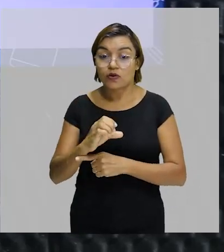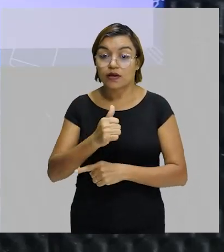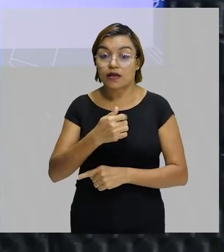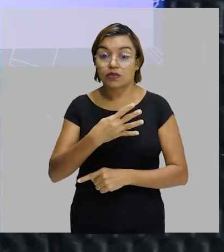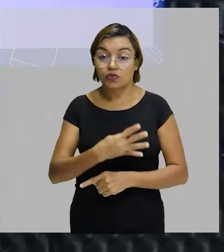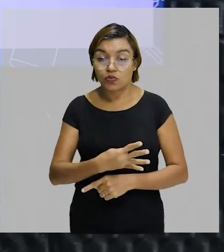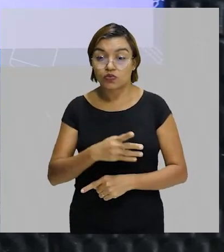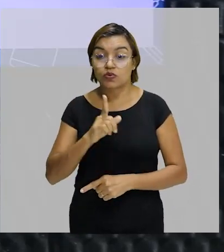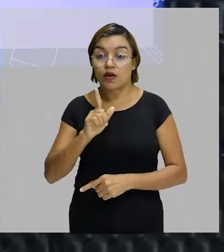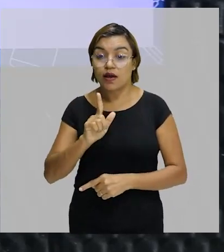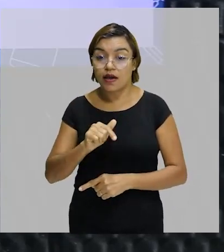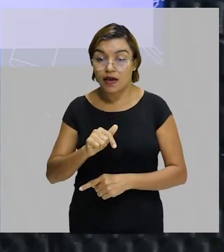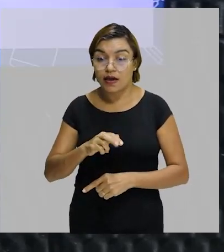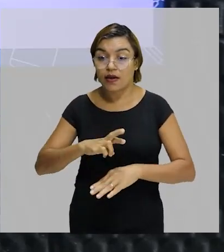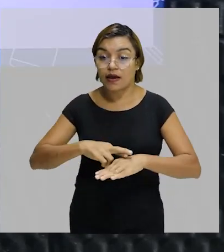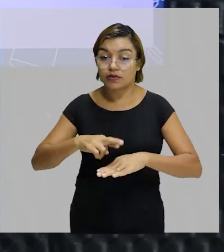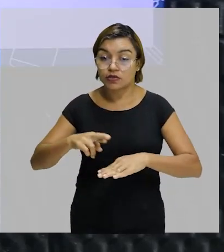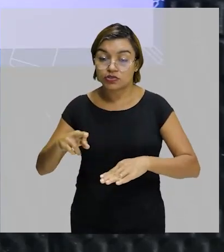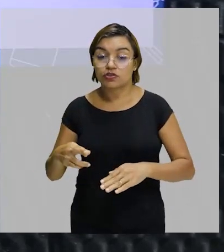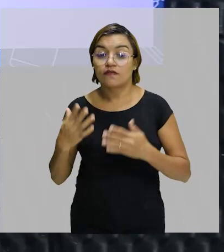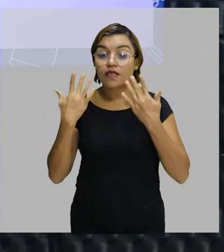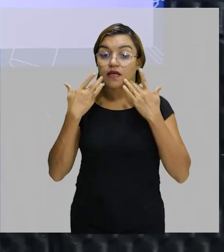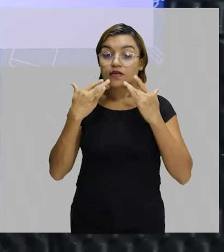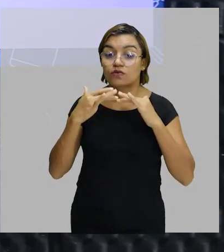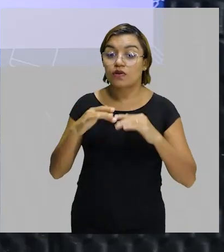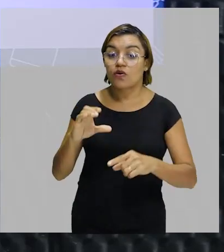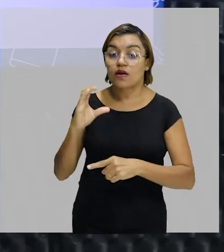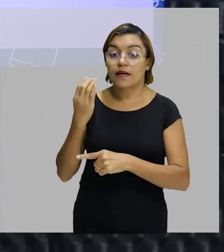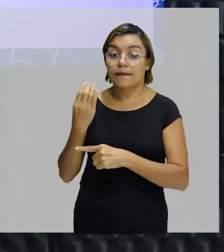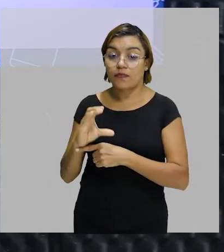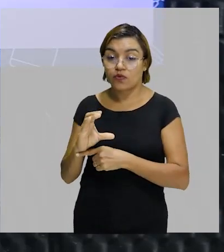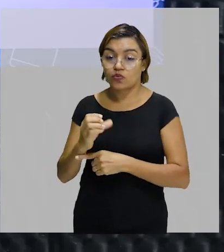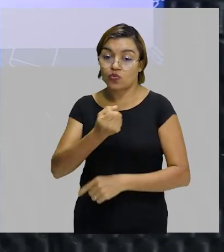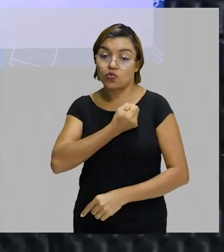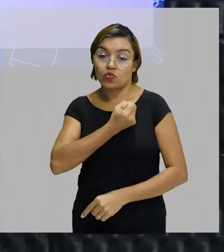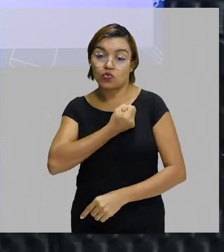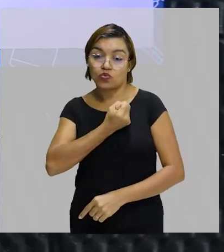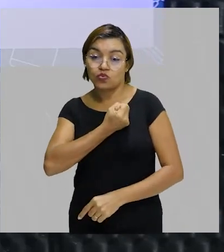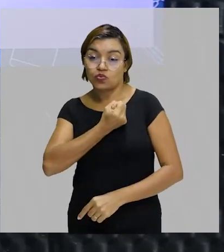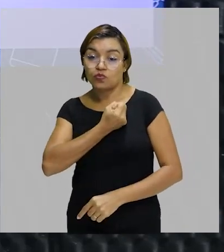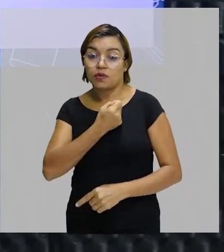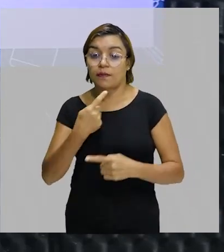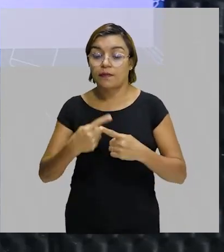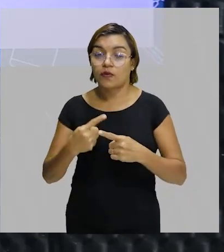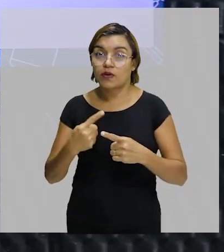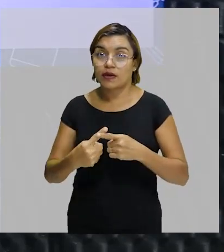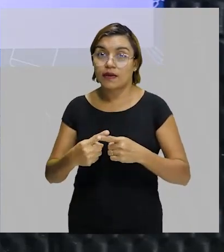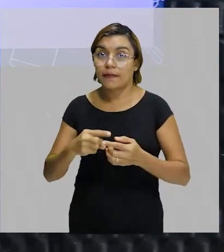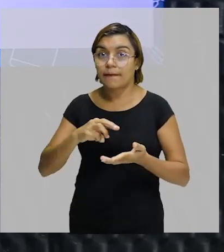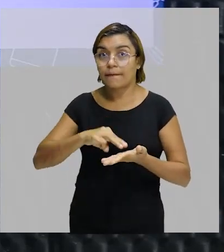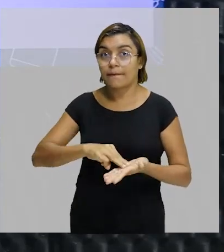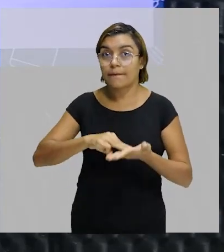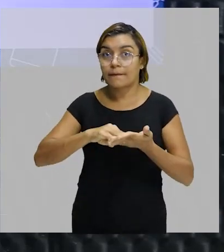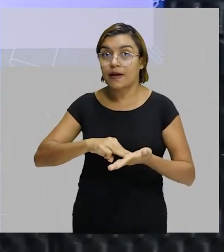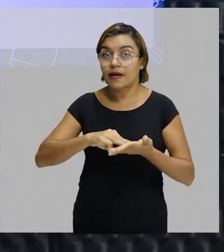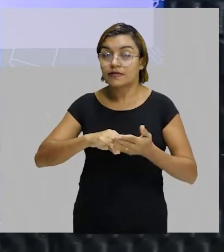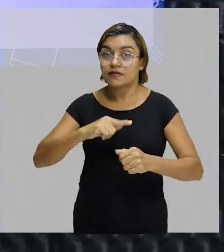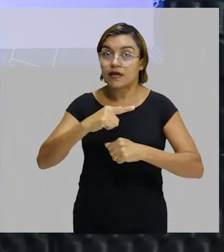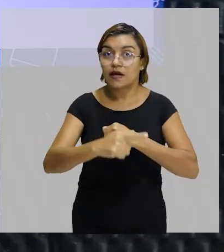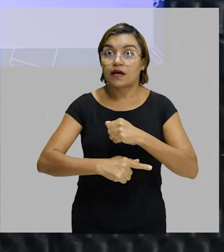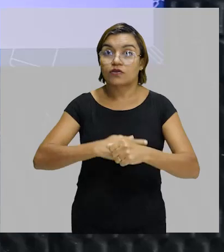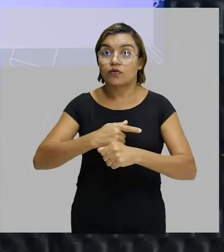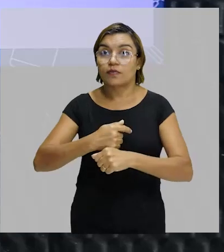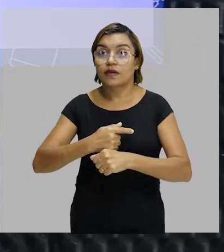natural do elemento carbono, recebendo esta numeração porque apresenta massa atômica 14. Então eu